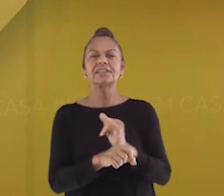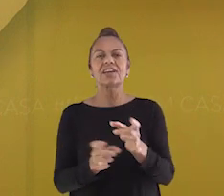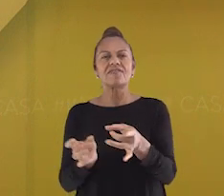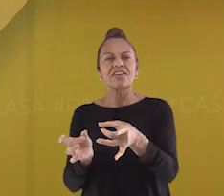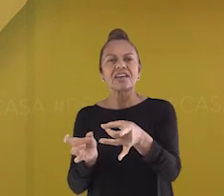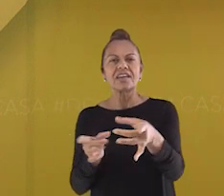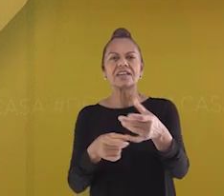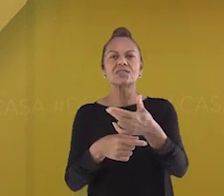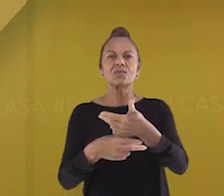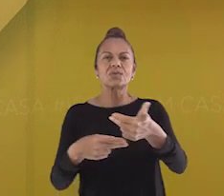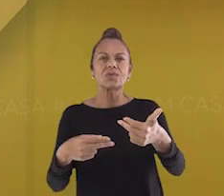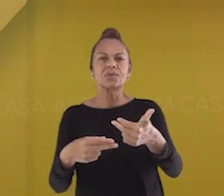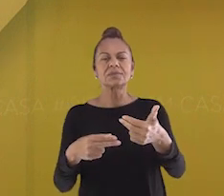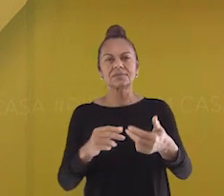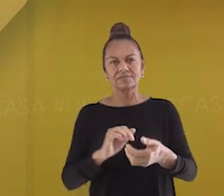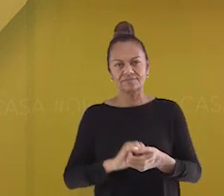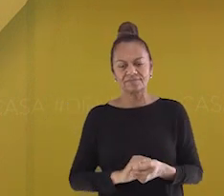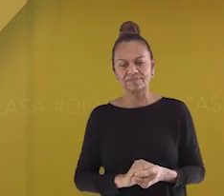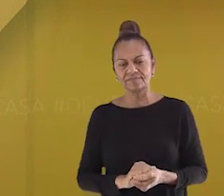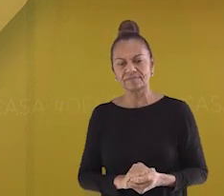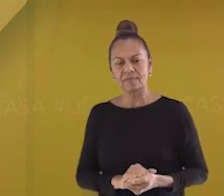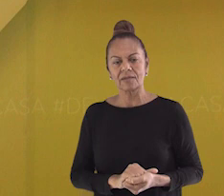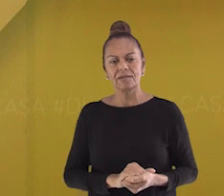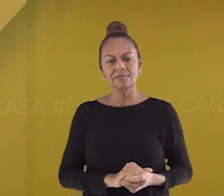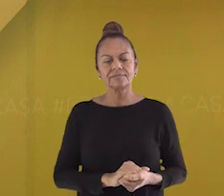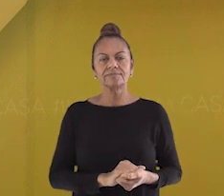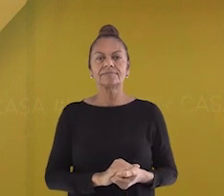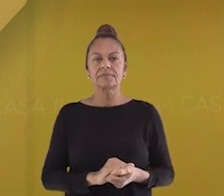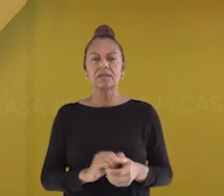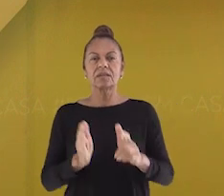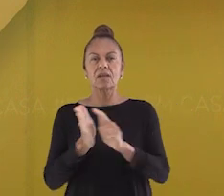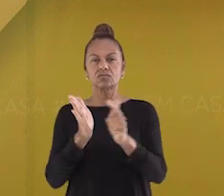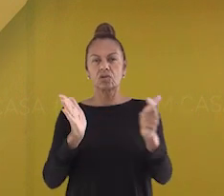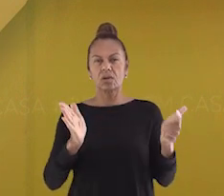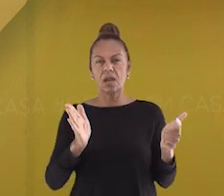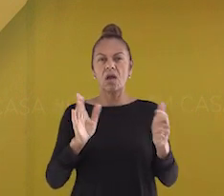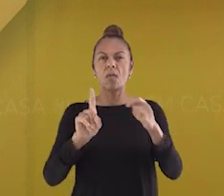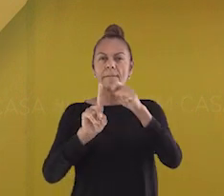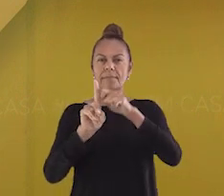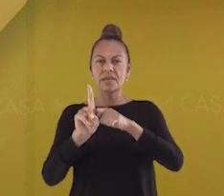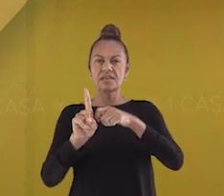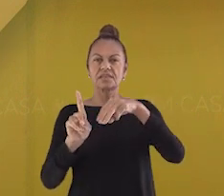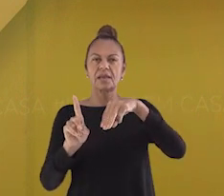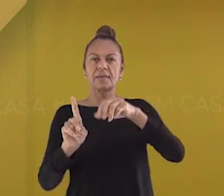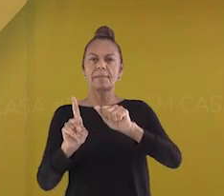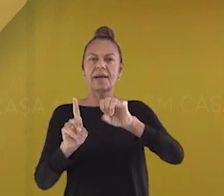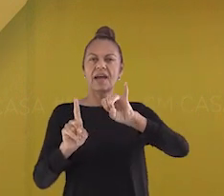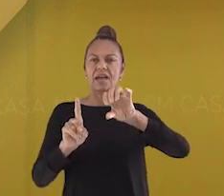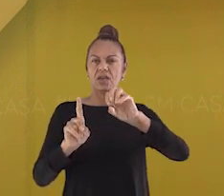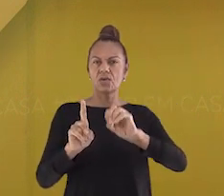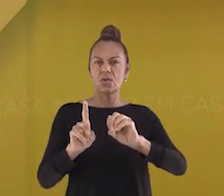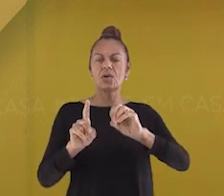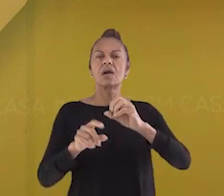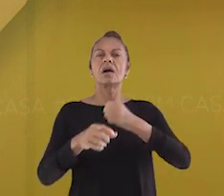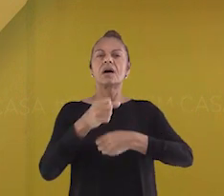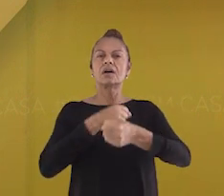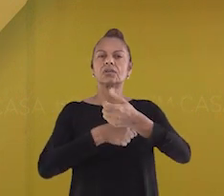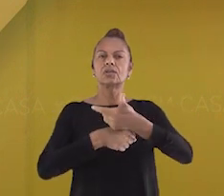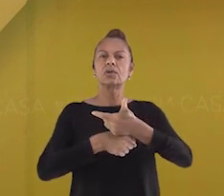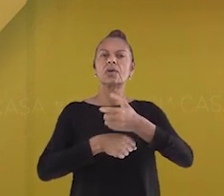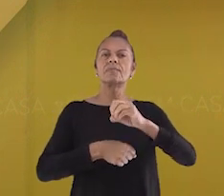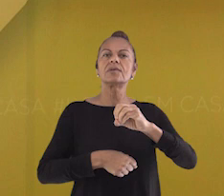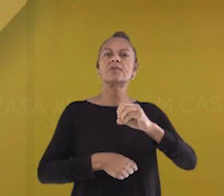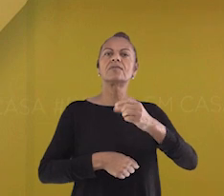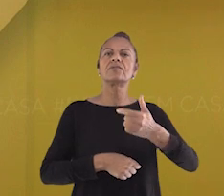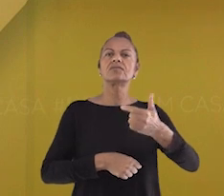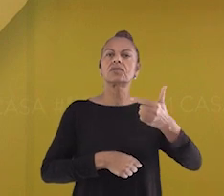alternativas para driblar a crise econômica. Essa matéria feita em maio de